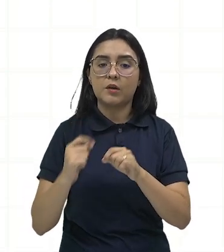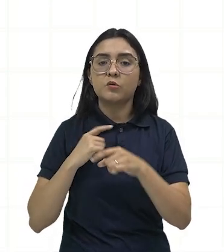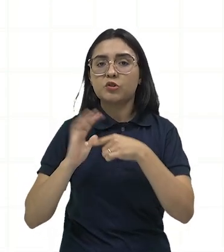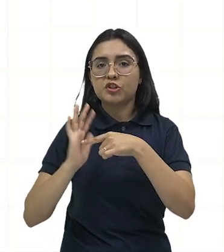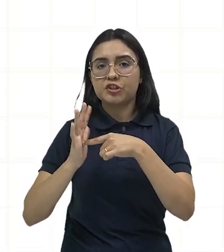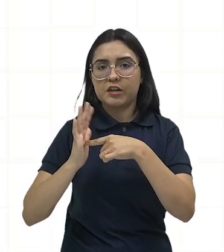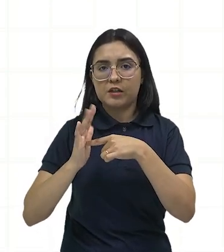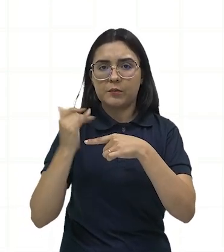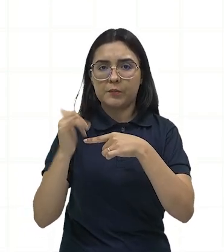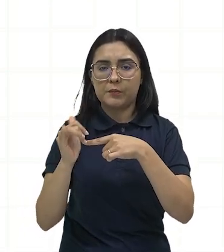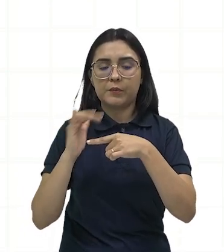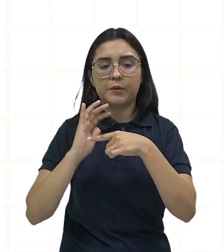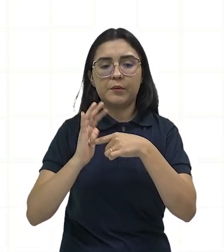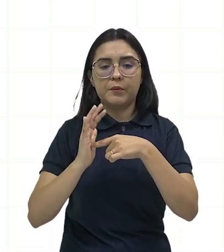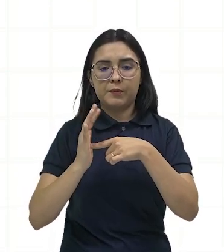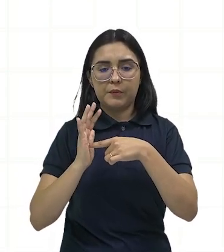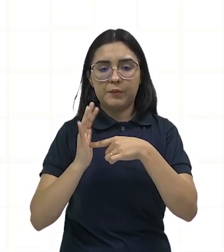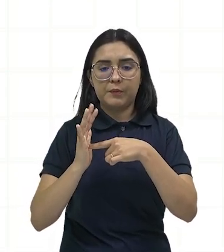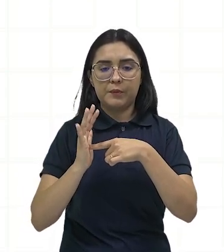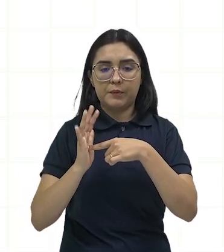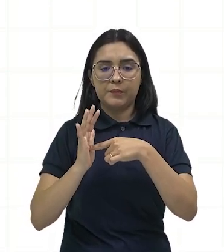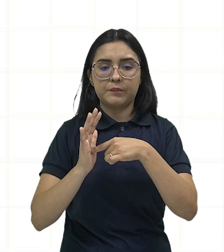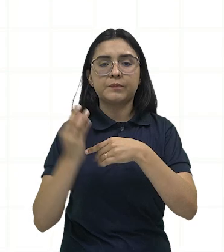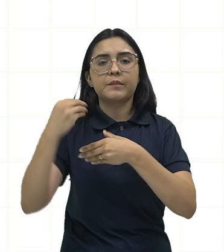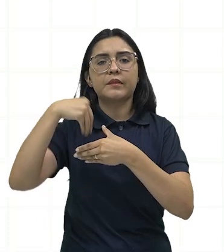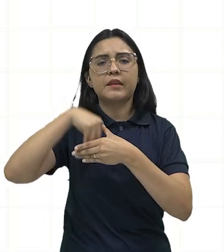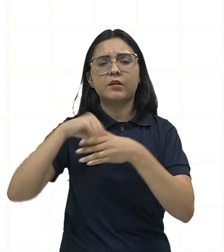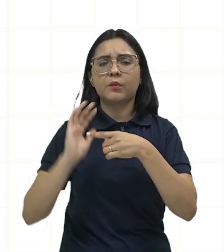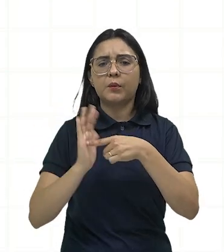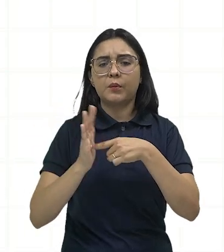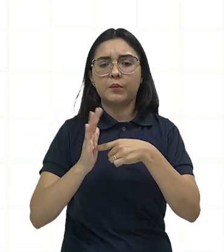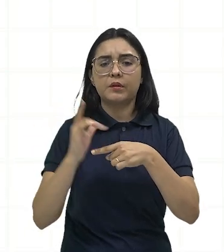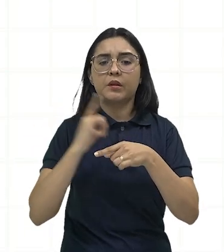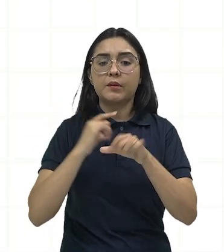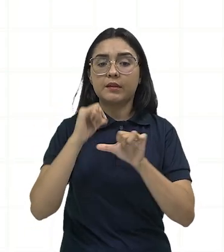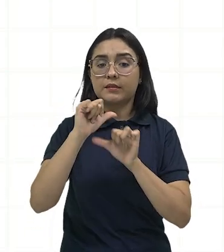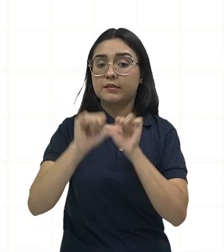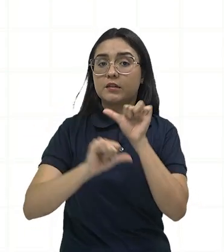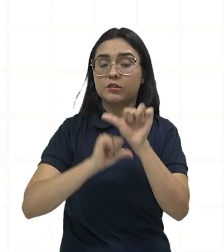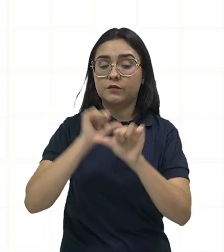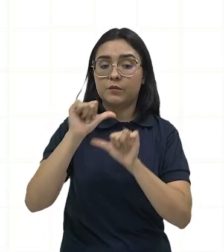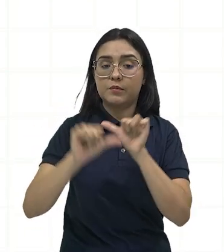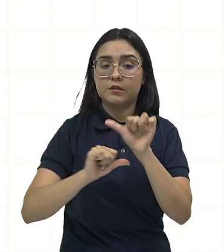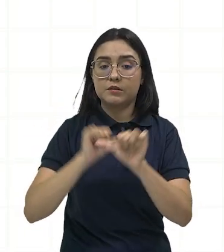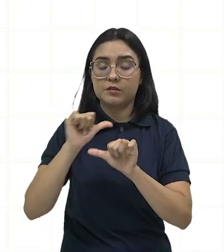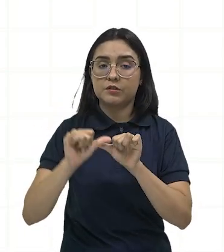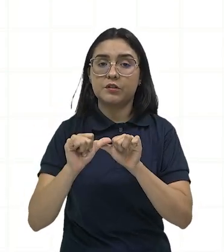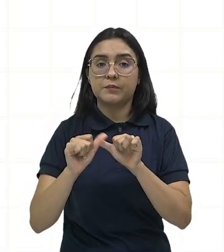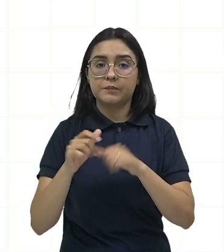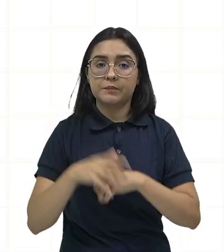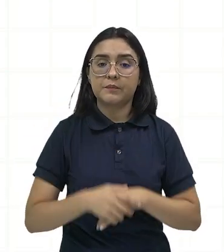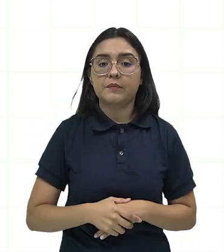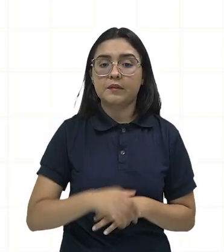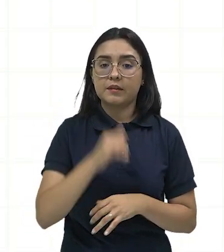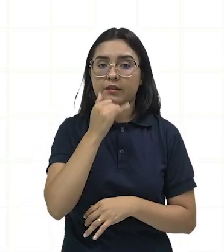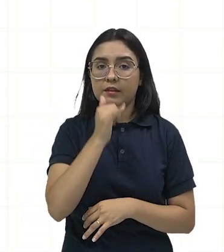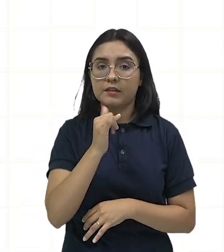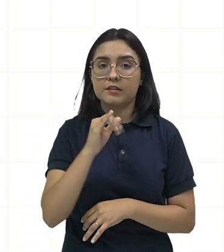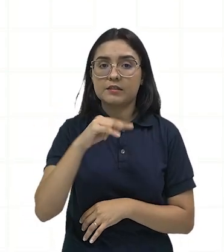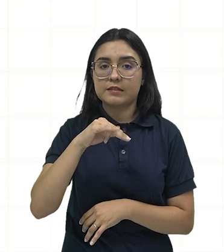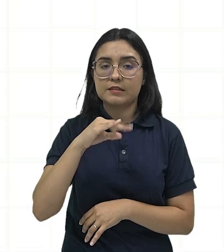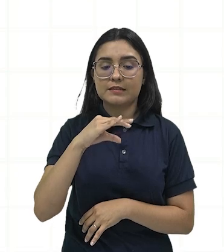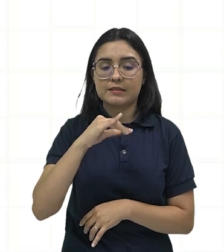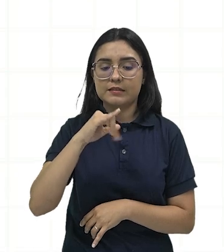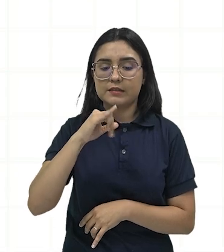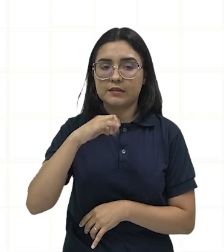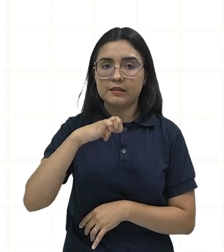elétrico. Dentro desse gerador elétrico, nós temos a transformação da energia cinética